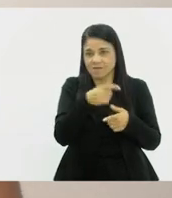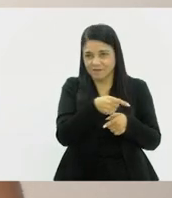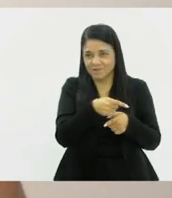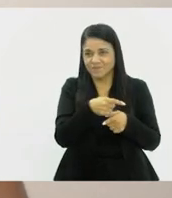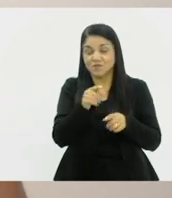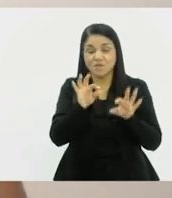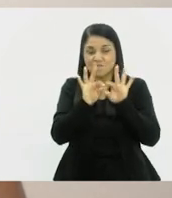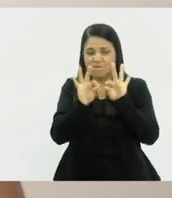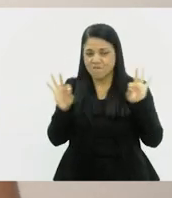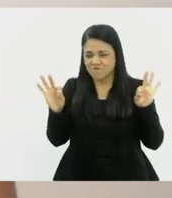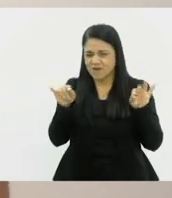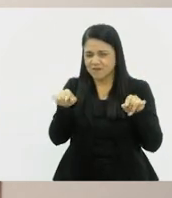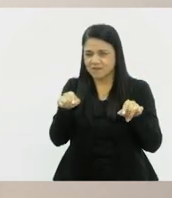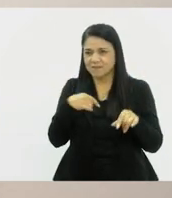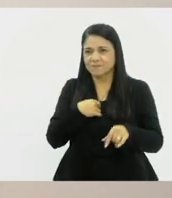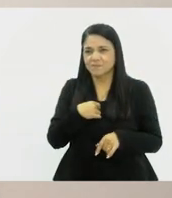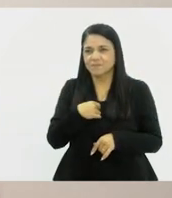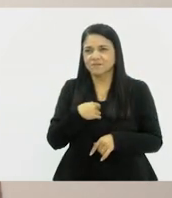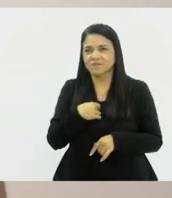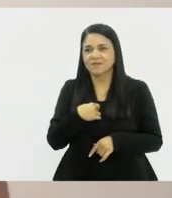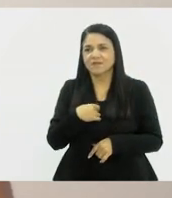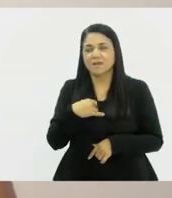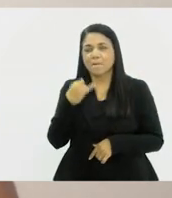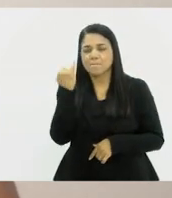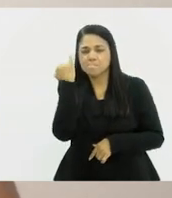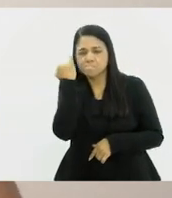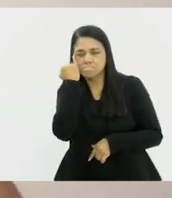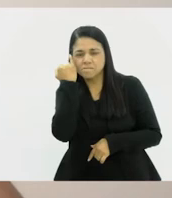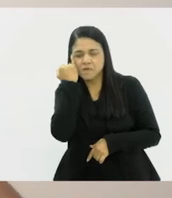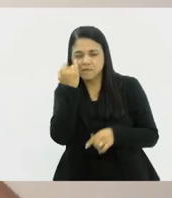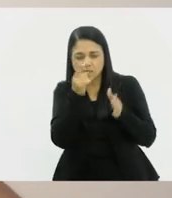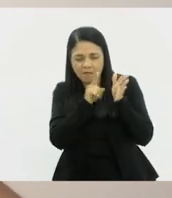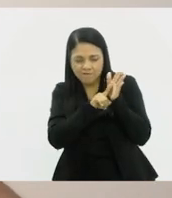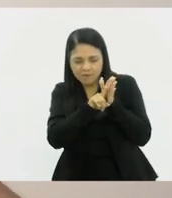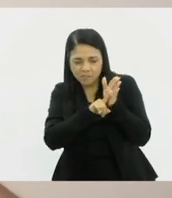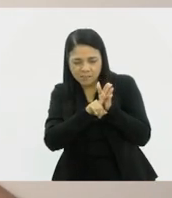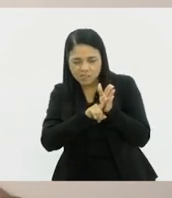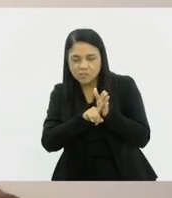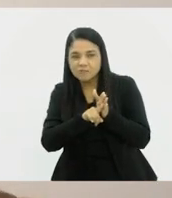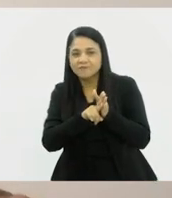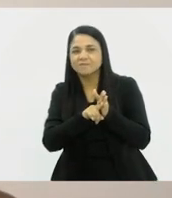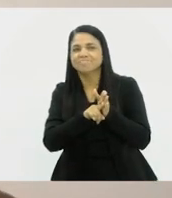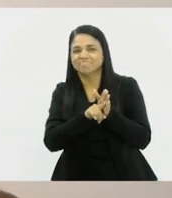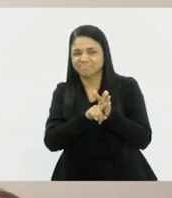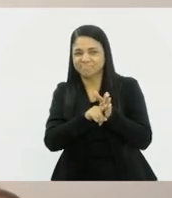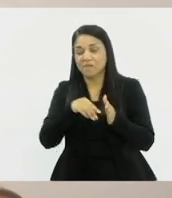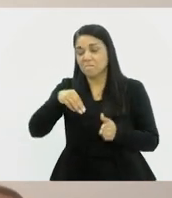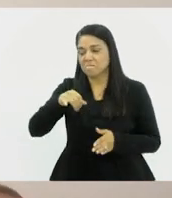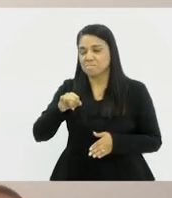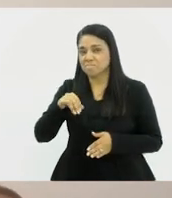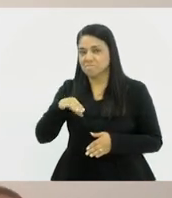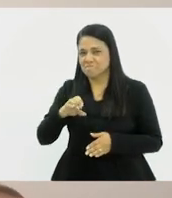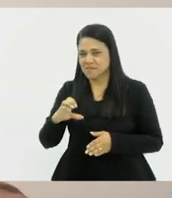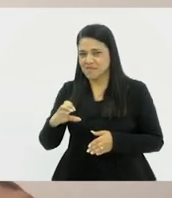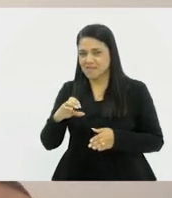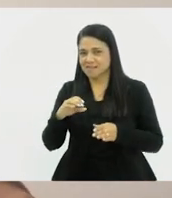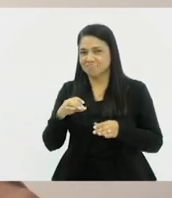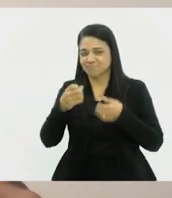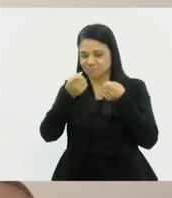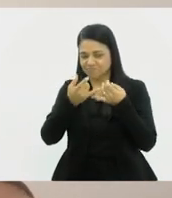agora que eu gostei muito preguiça investigativa né assim existe muita preguiça investigativa Quando é o caso